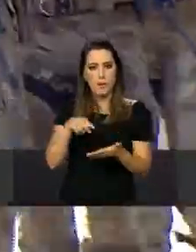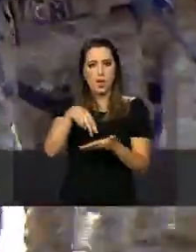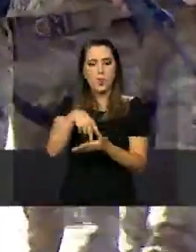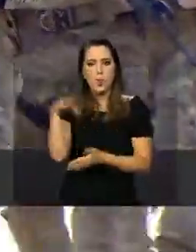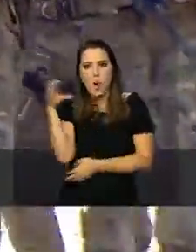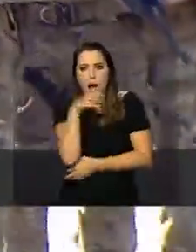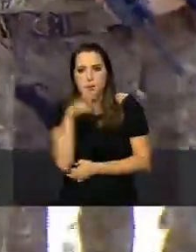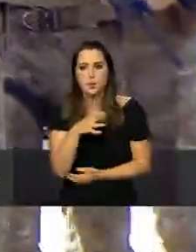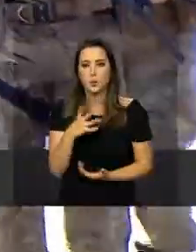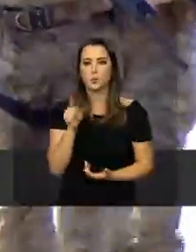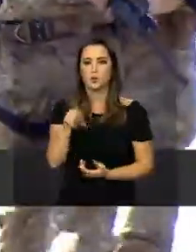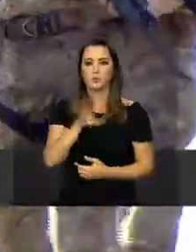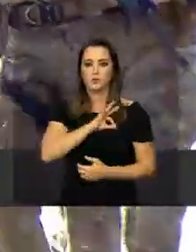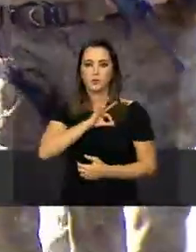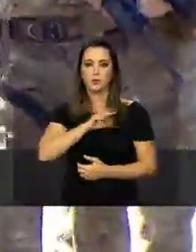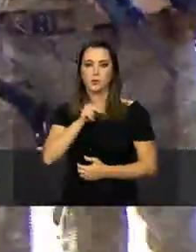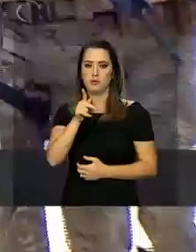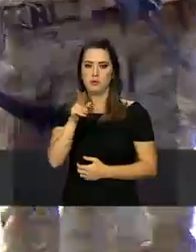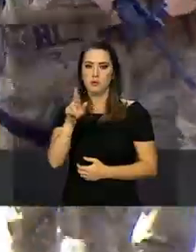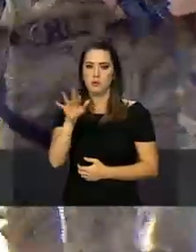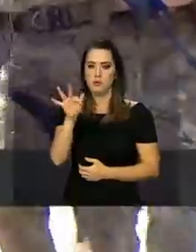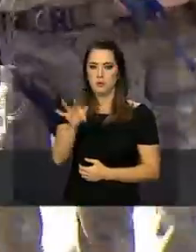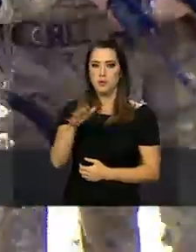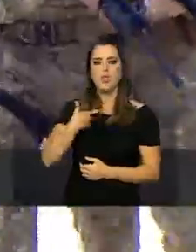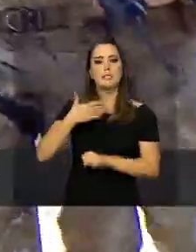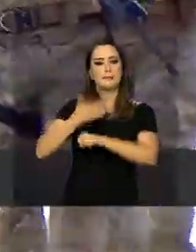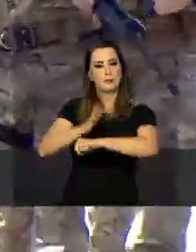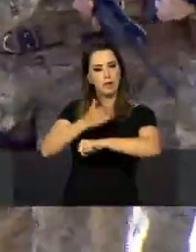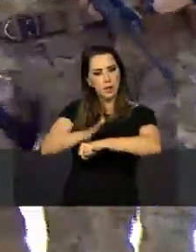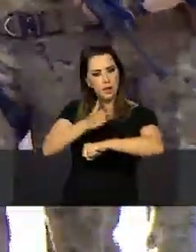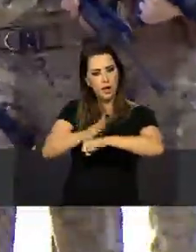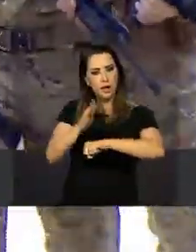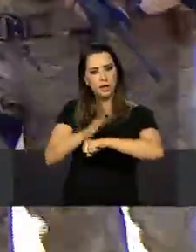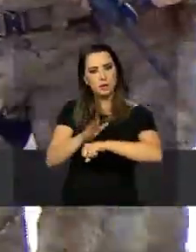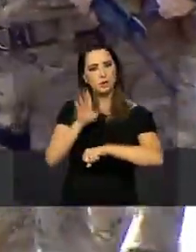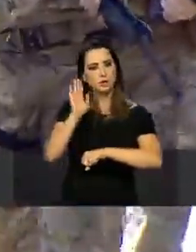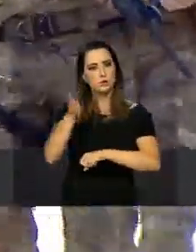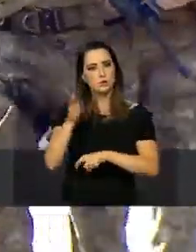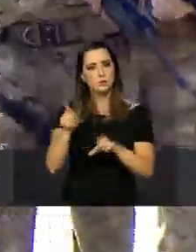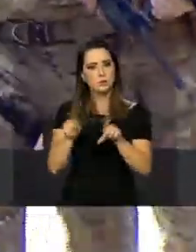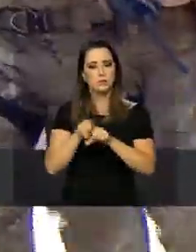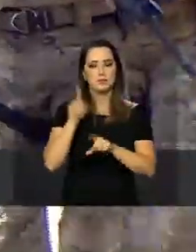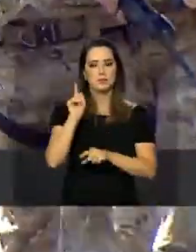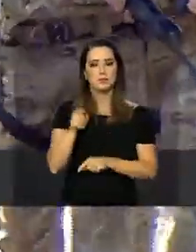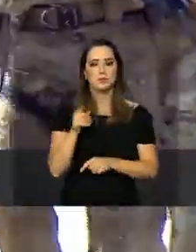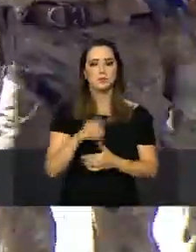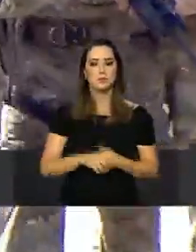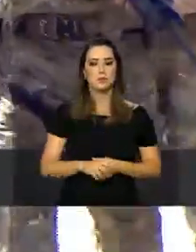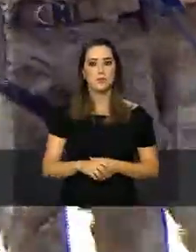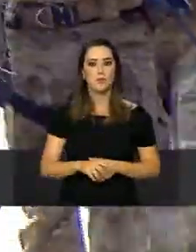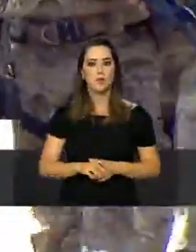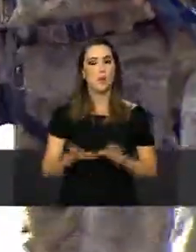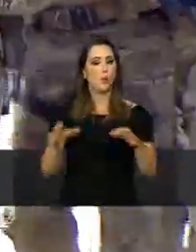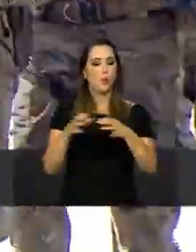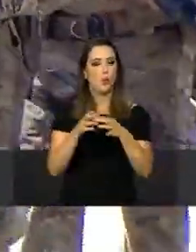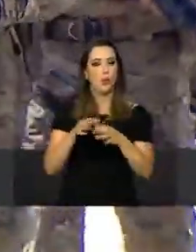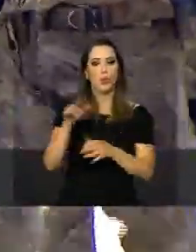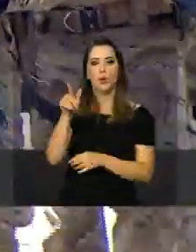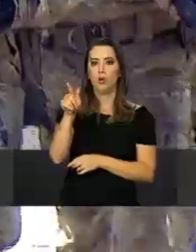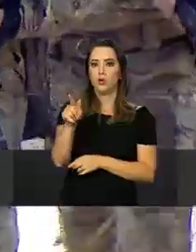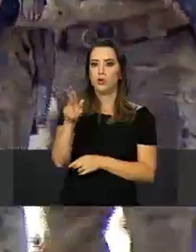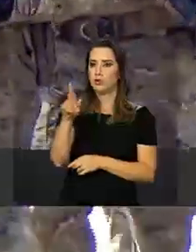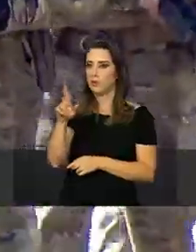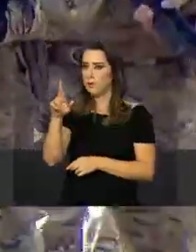que conta com policiais rodoviários federais altamente treinados e capacitados. Os operadores do